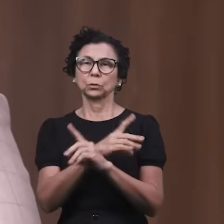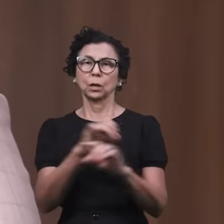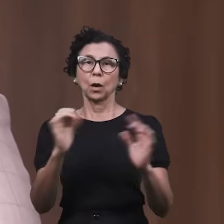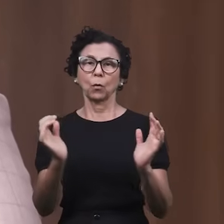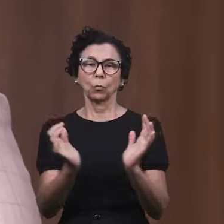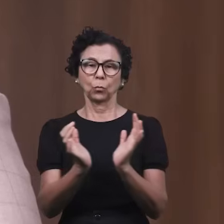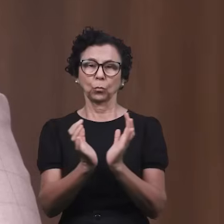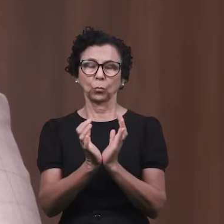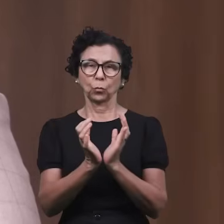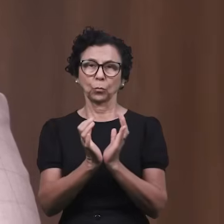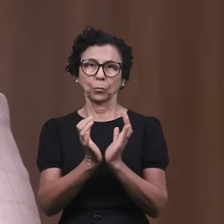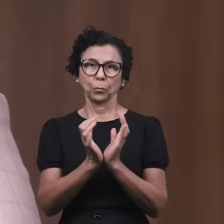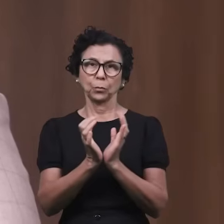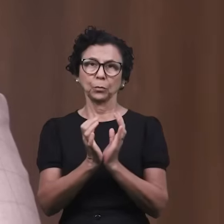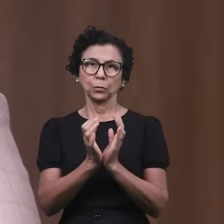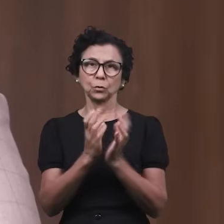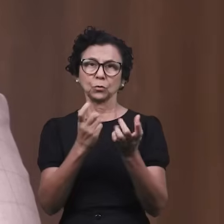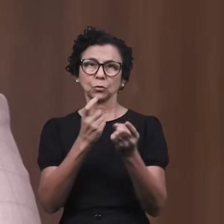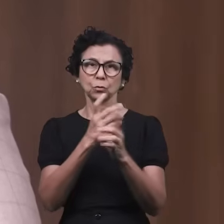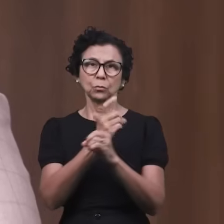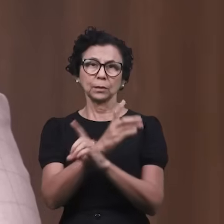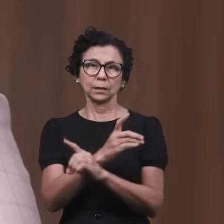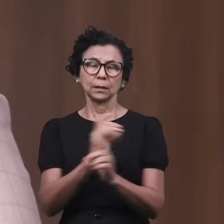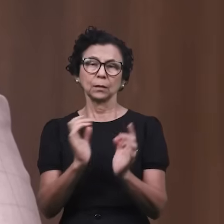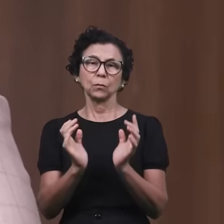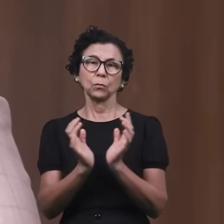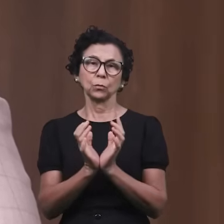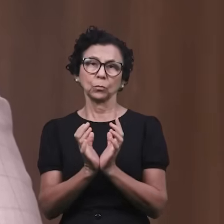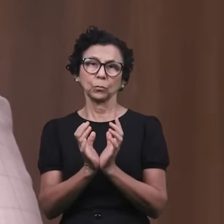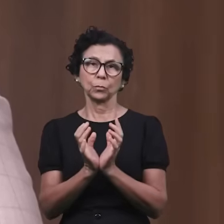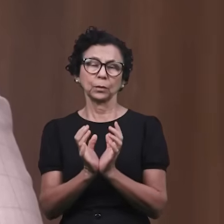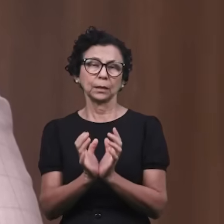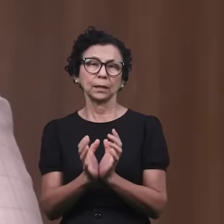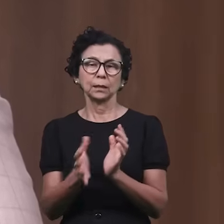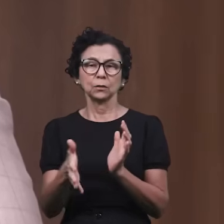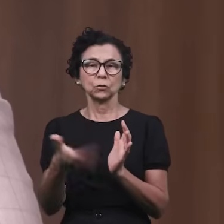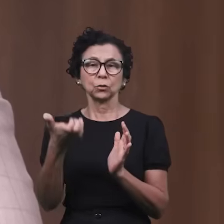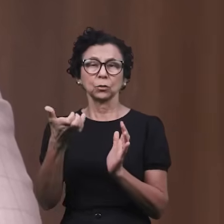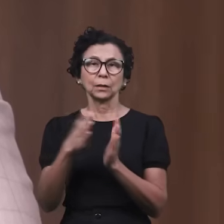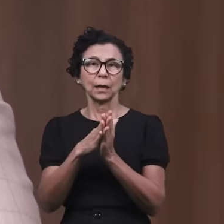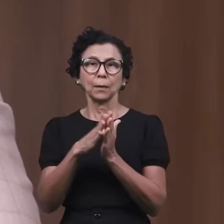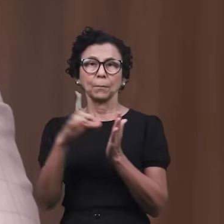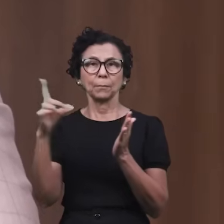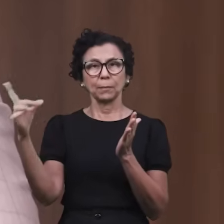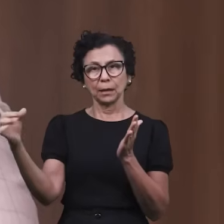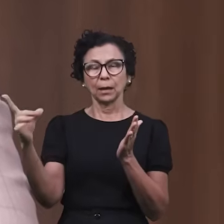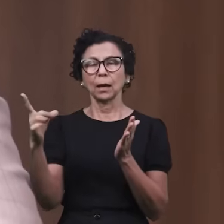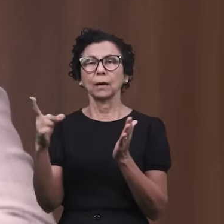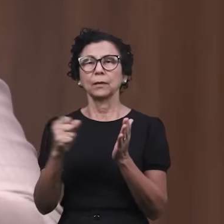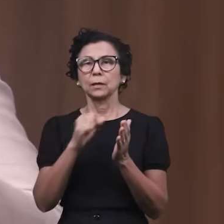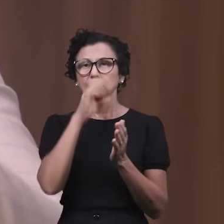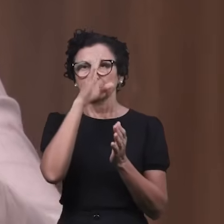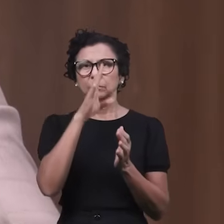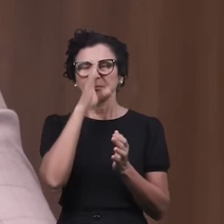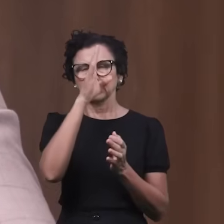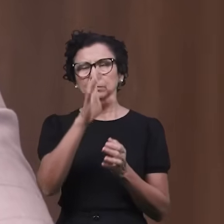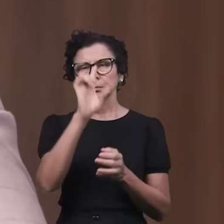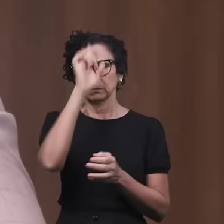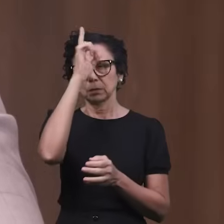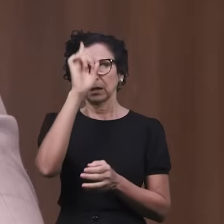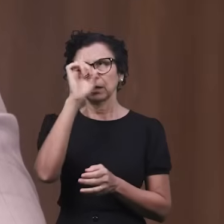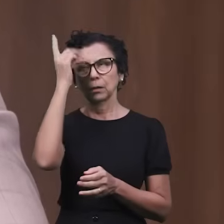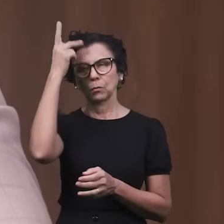de elementos que emerge da palavra, ou seja, não é de qualquer forma, não é de qualquer pensamento